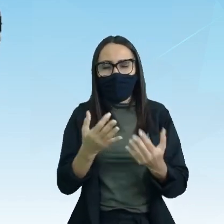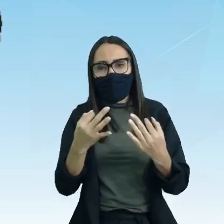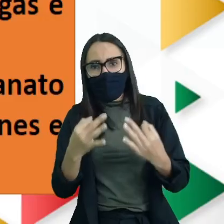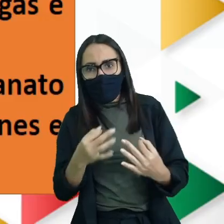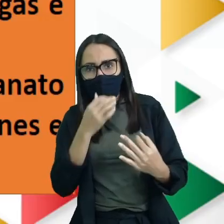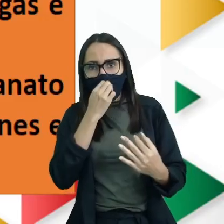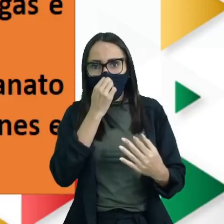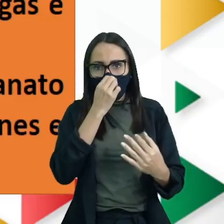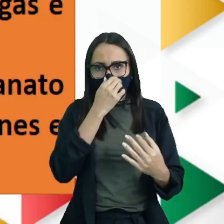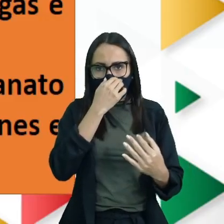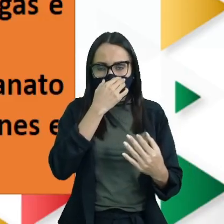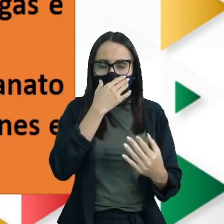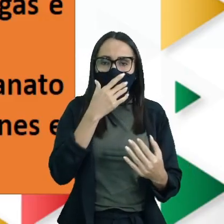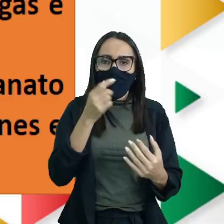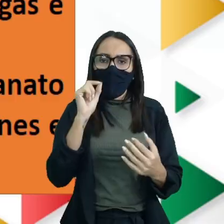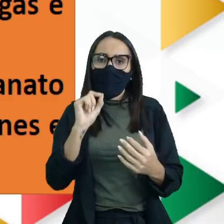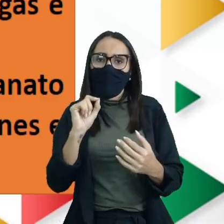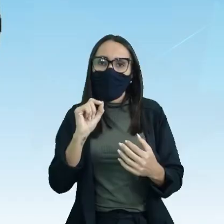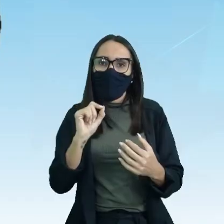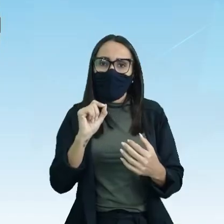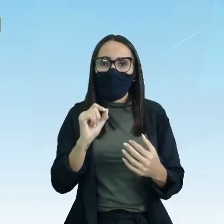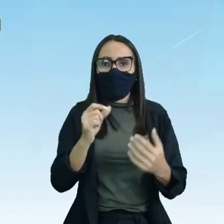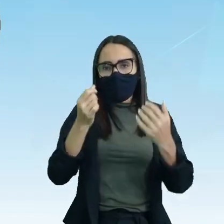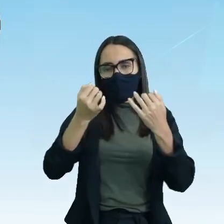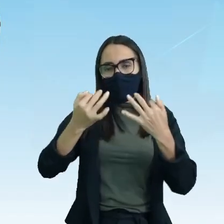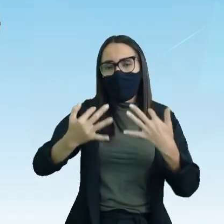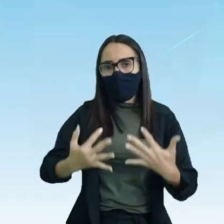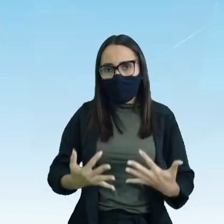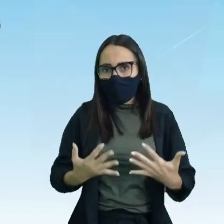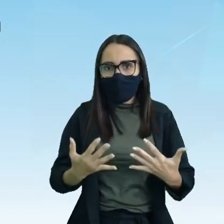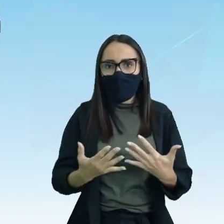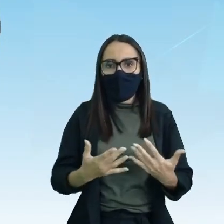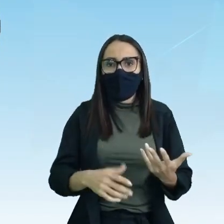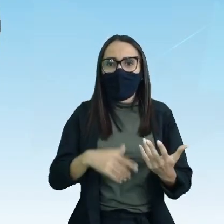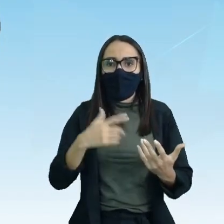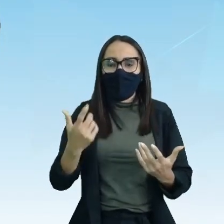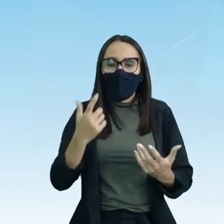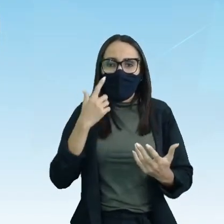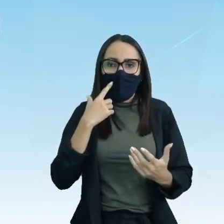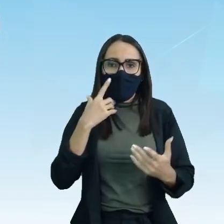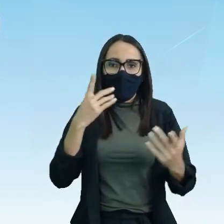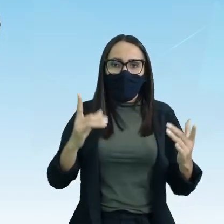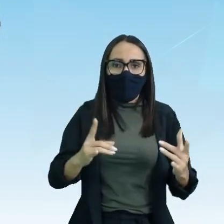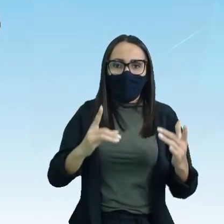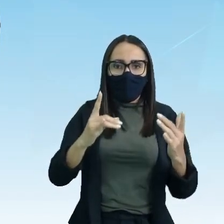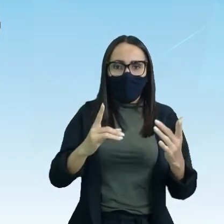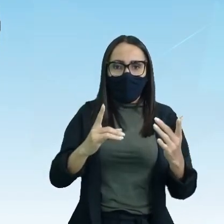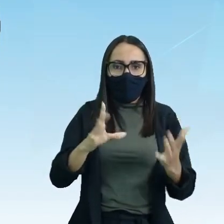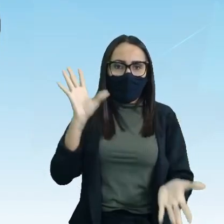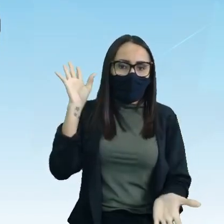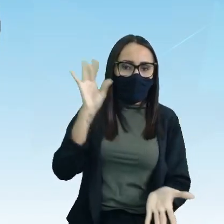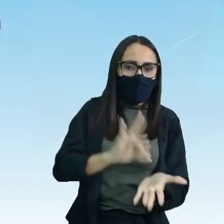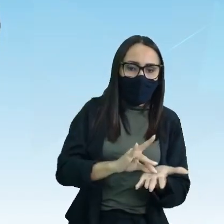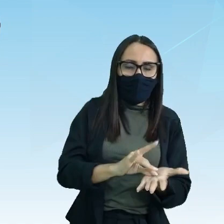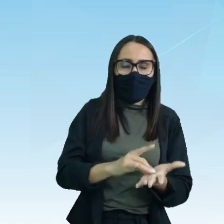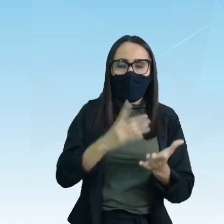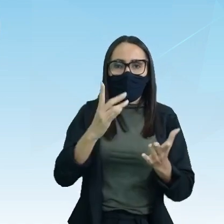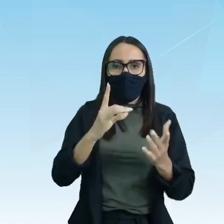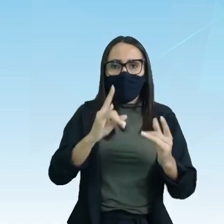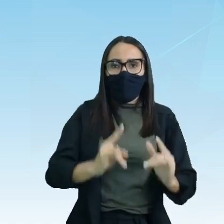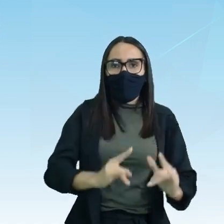Exatamente. José. Então, o que a gente quer chamar a atenção aqui é justamente um patrimônio, certo? Material